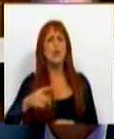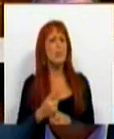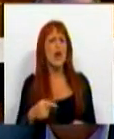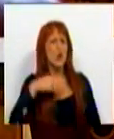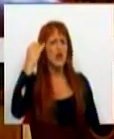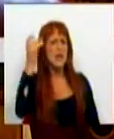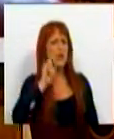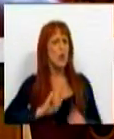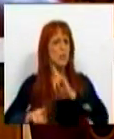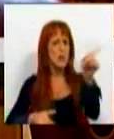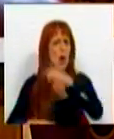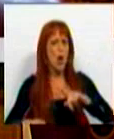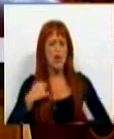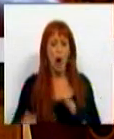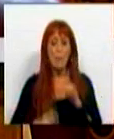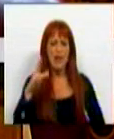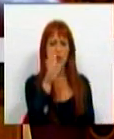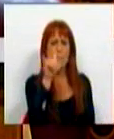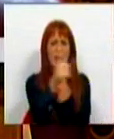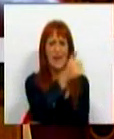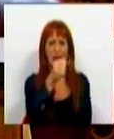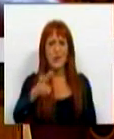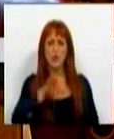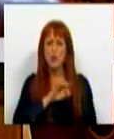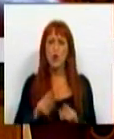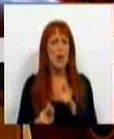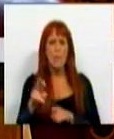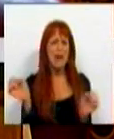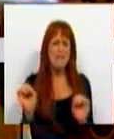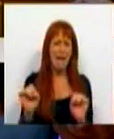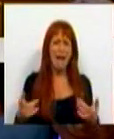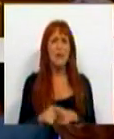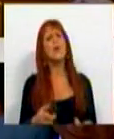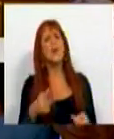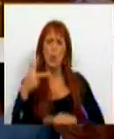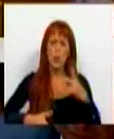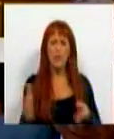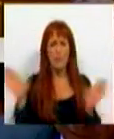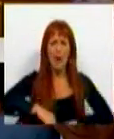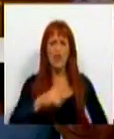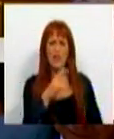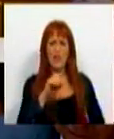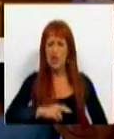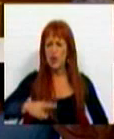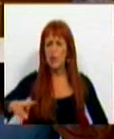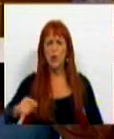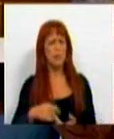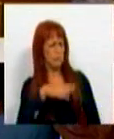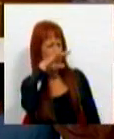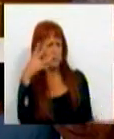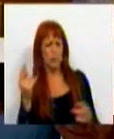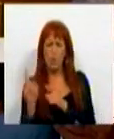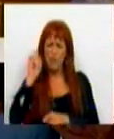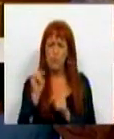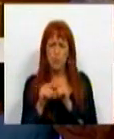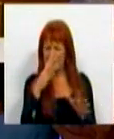esqueça, senhora deputada, nós aumentamos 1.500. Os senhores não aumentavam nada e ainda cortavam mais 600 milhões de euros, curiosamente, um